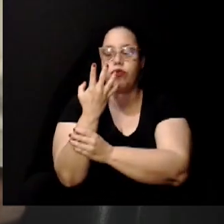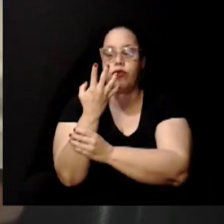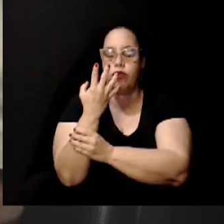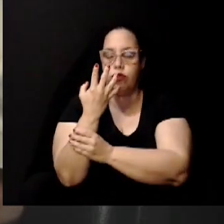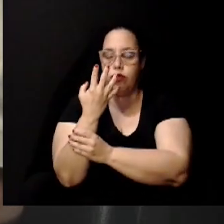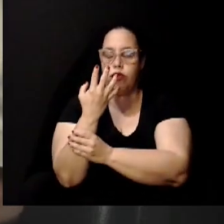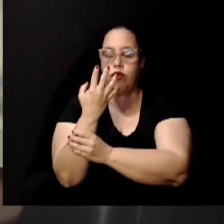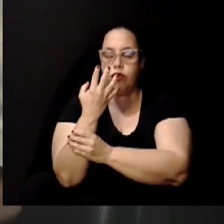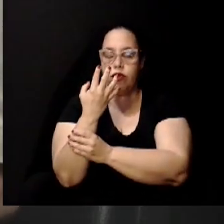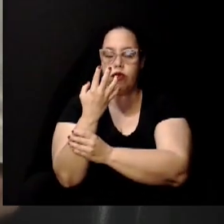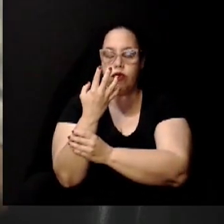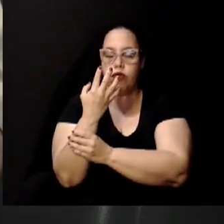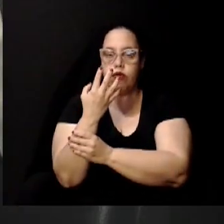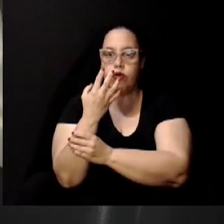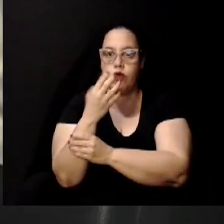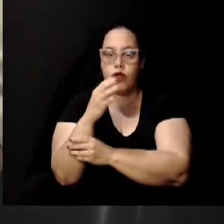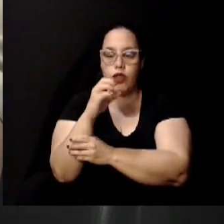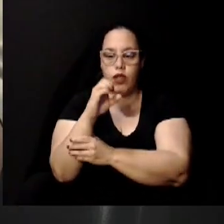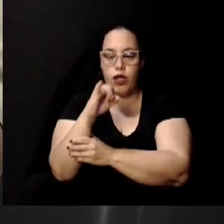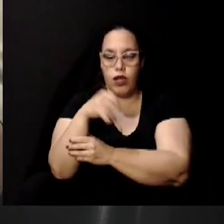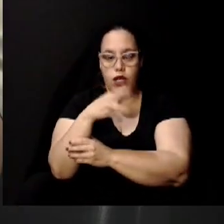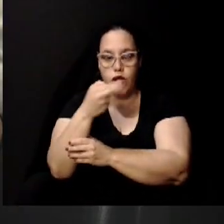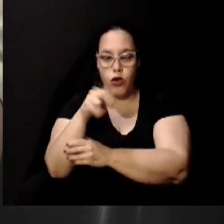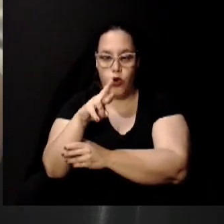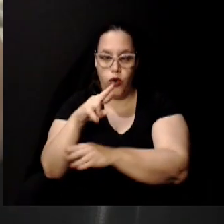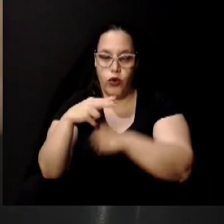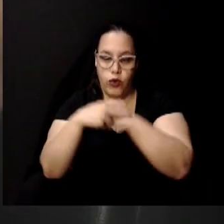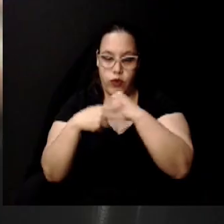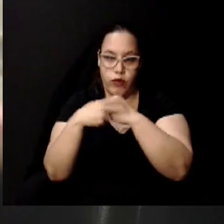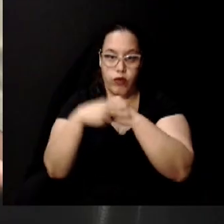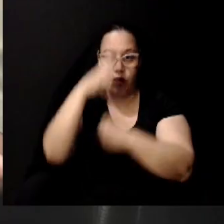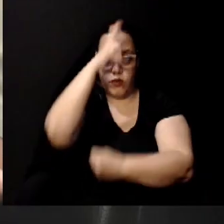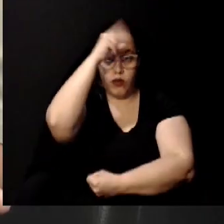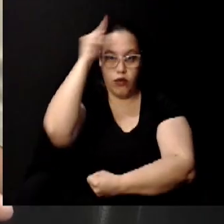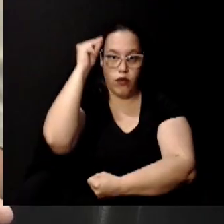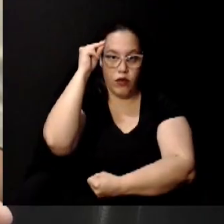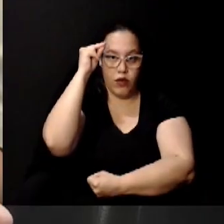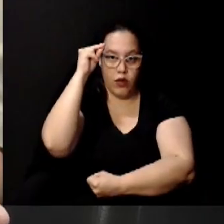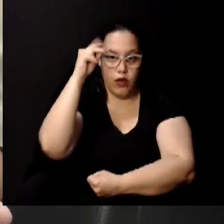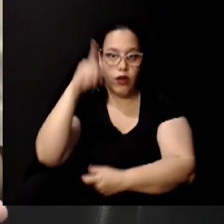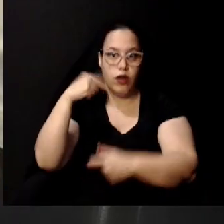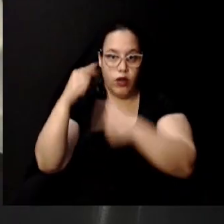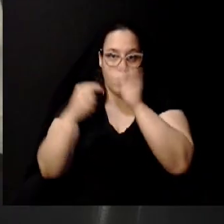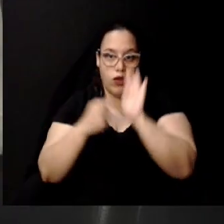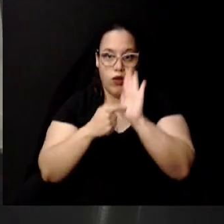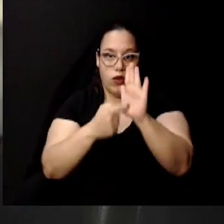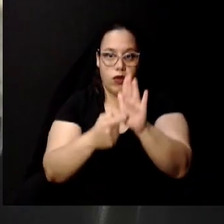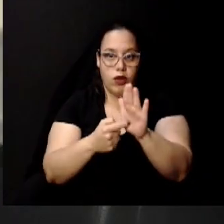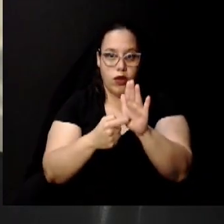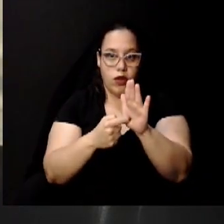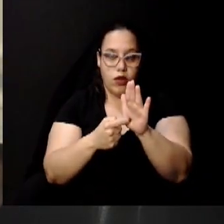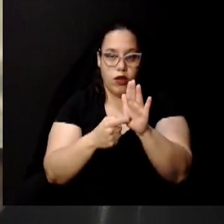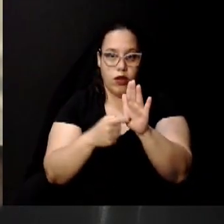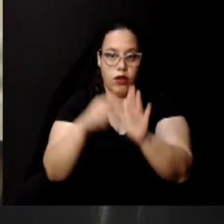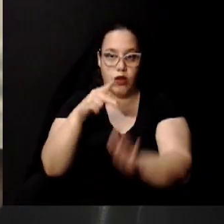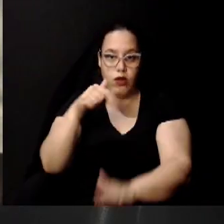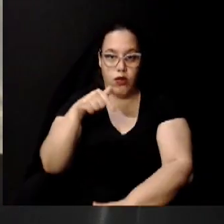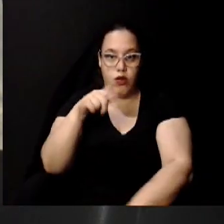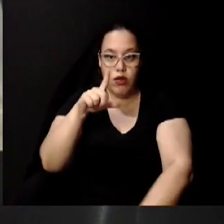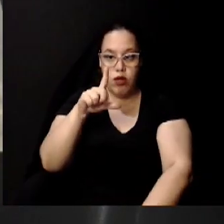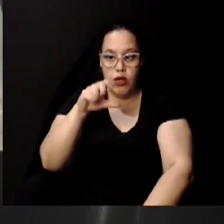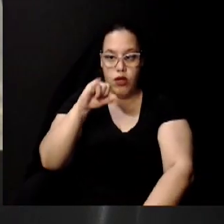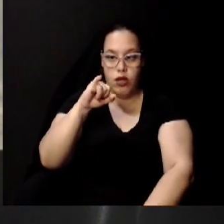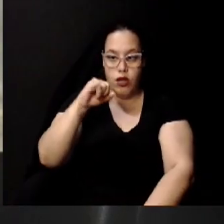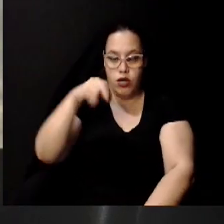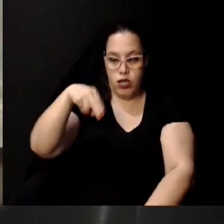do Cinturão Verde. O prefeito, um pouco tempo depois, apresentou essa construção dos parques lineares. Eu acho que é ok, precisa